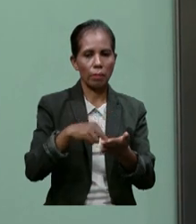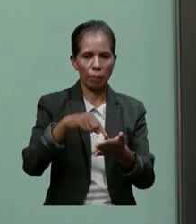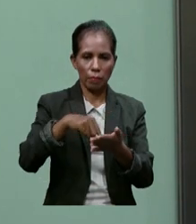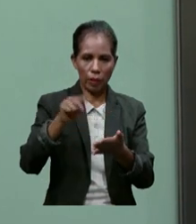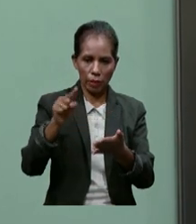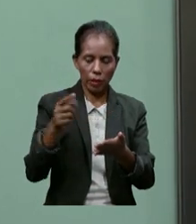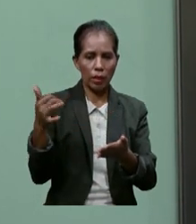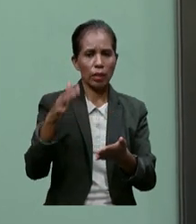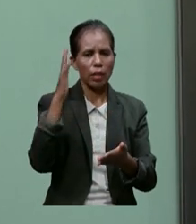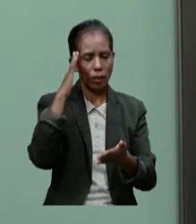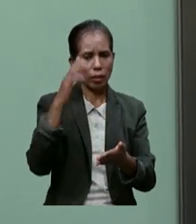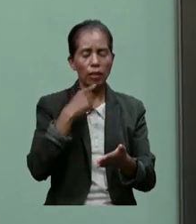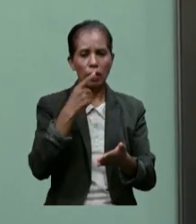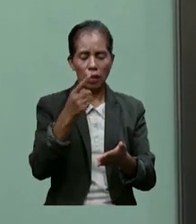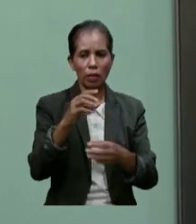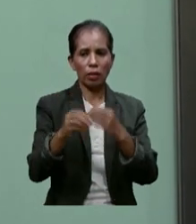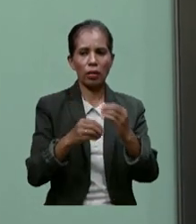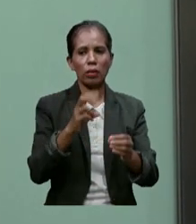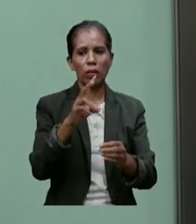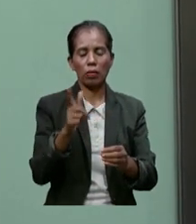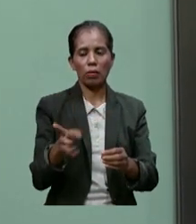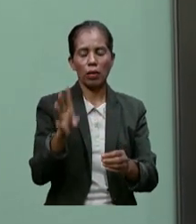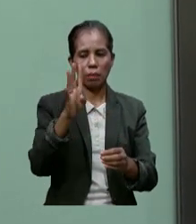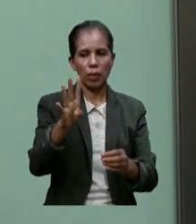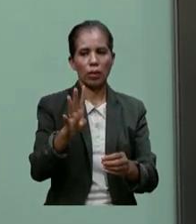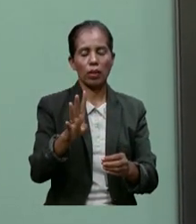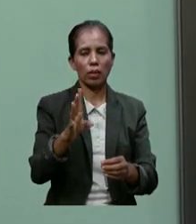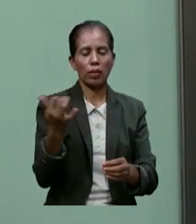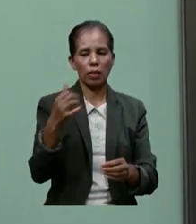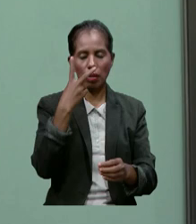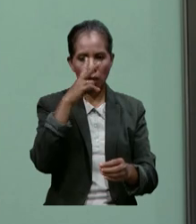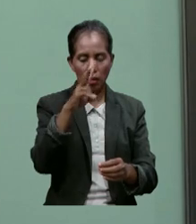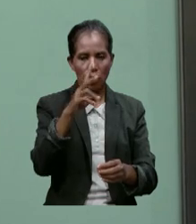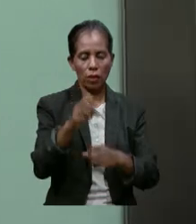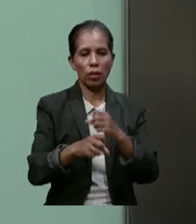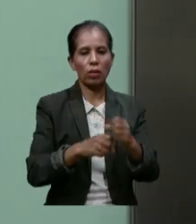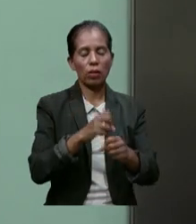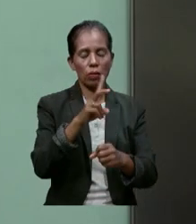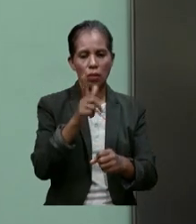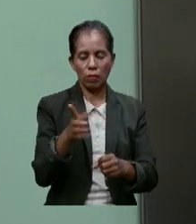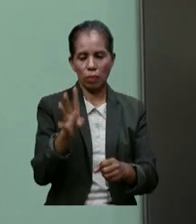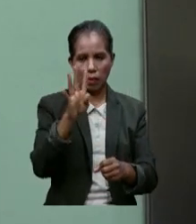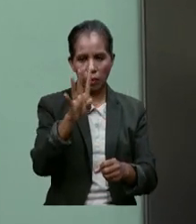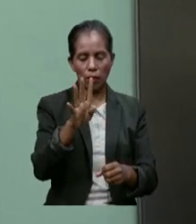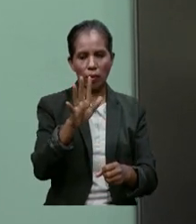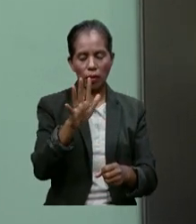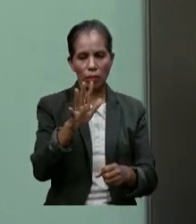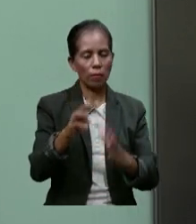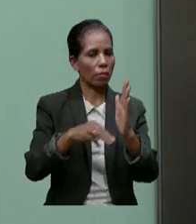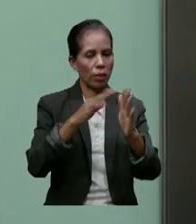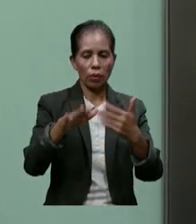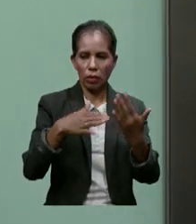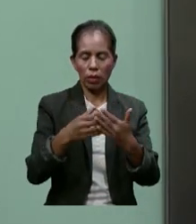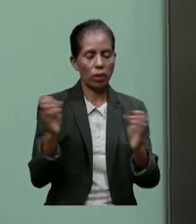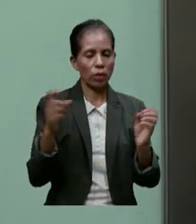Cata, cara que a Bele 2024, mas Bele, Sira Bele Areia 2025. Ba meio tudo, tanto lá os dito